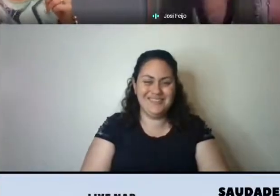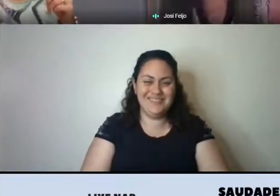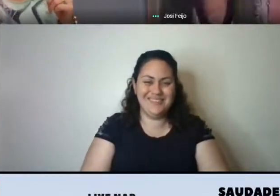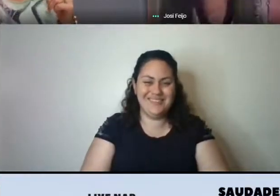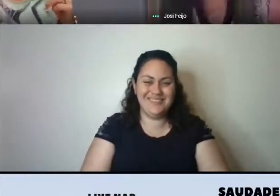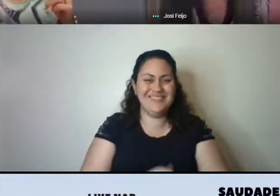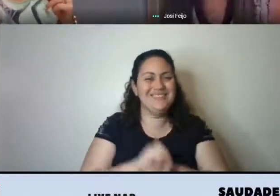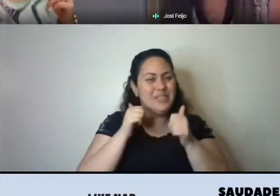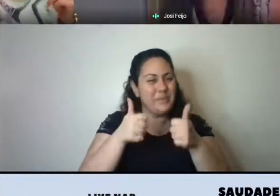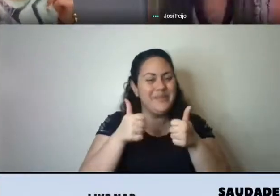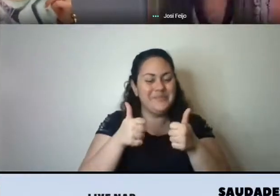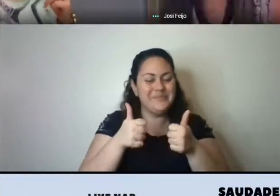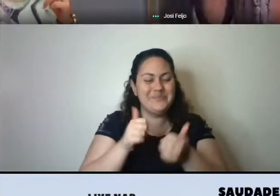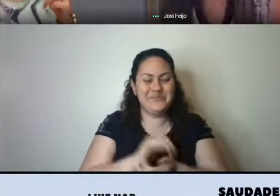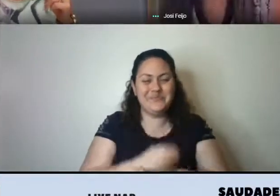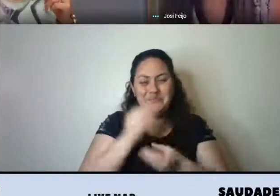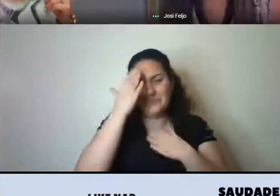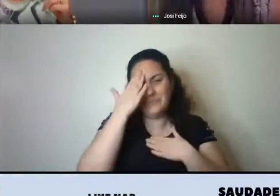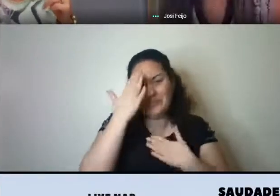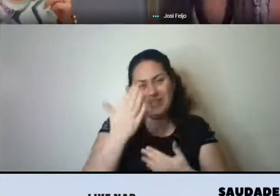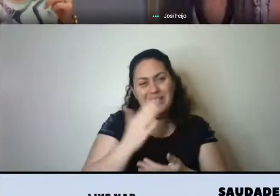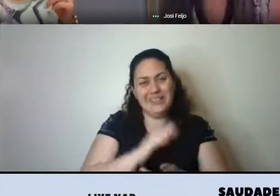Obrigada Tá bem.